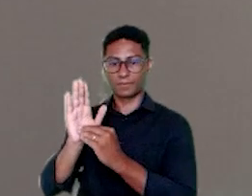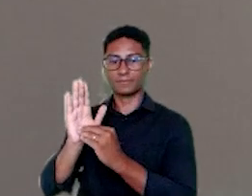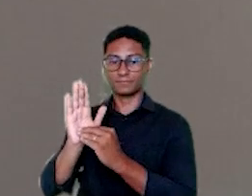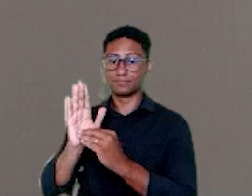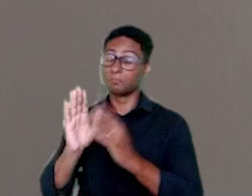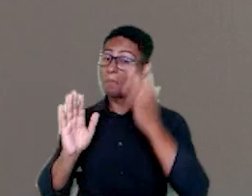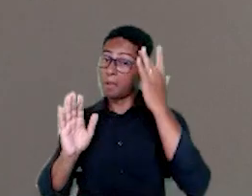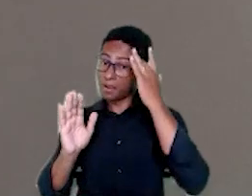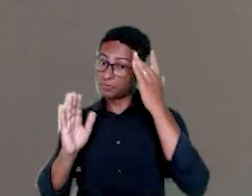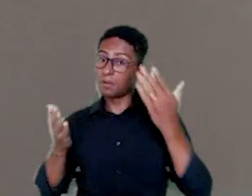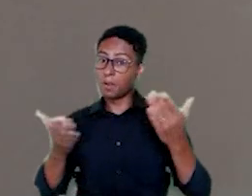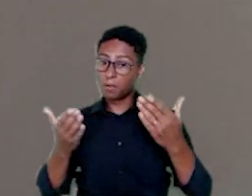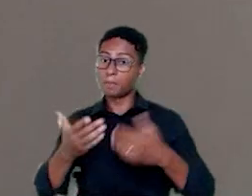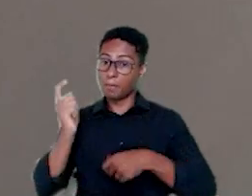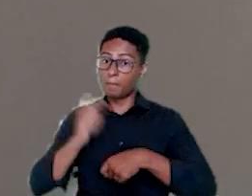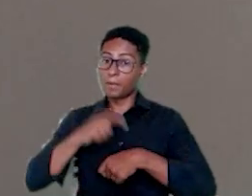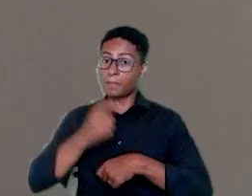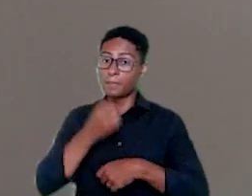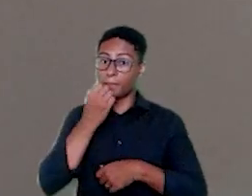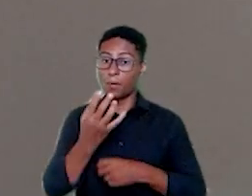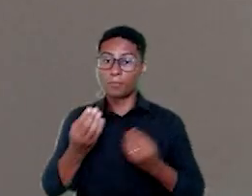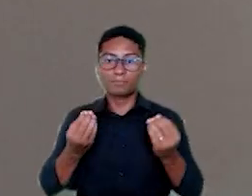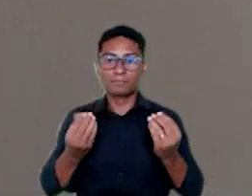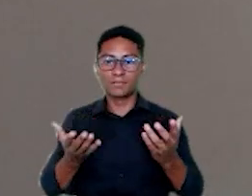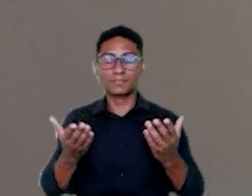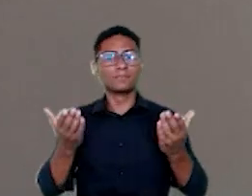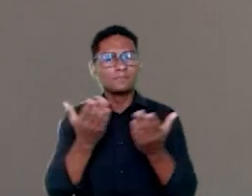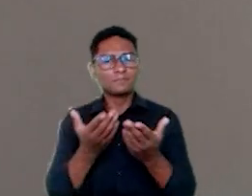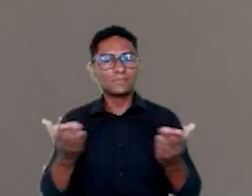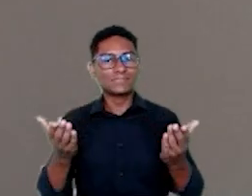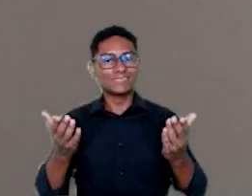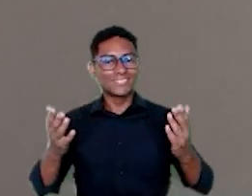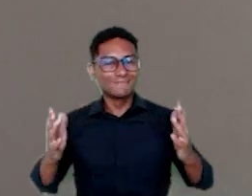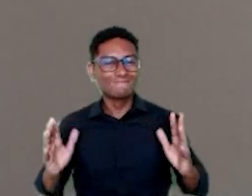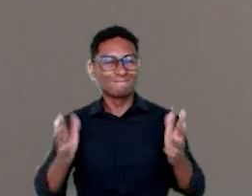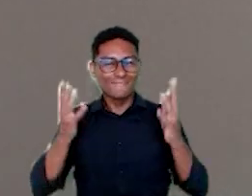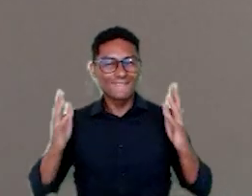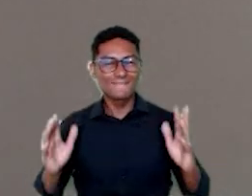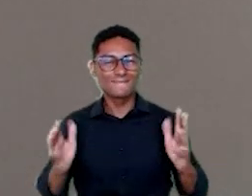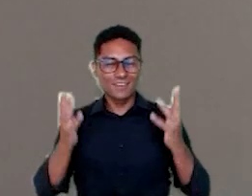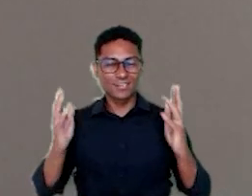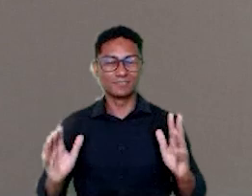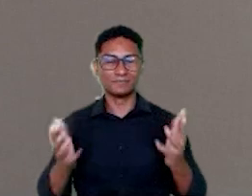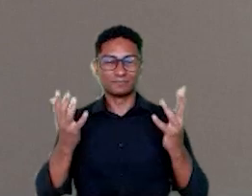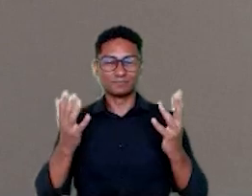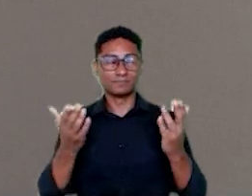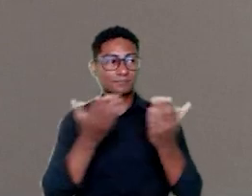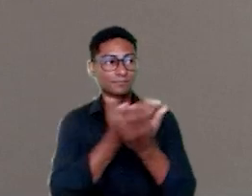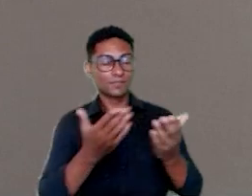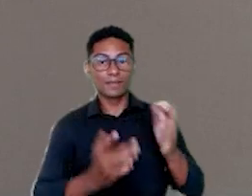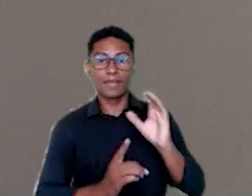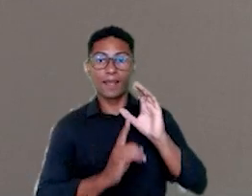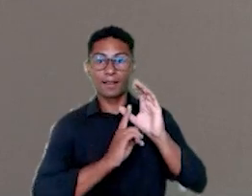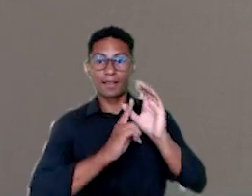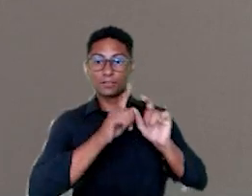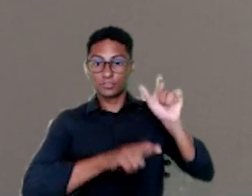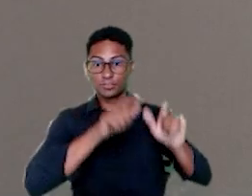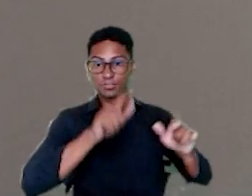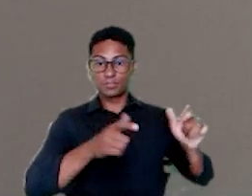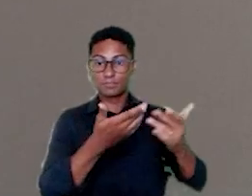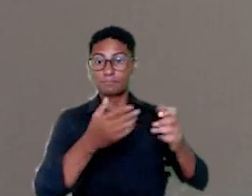um bom momento também para vocês incentivarem as os clientes a marcarem, né,